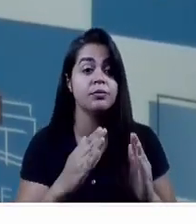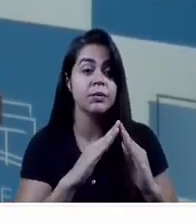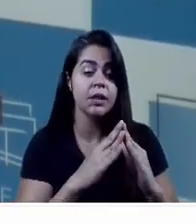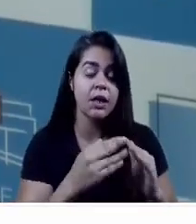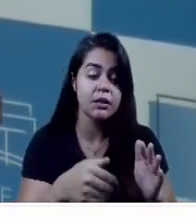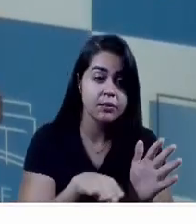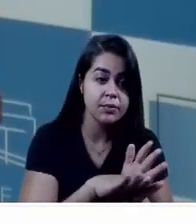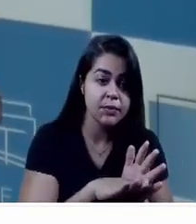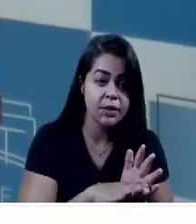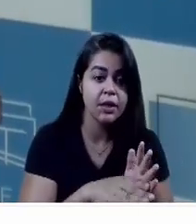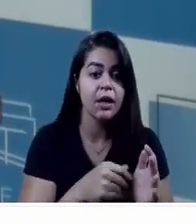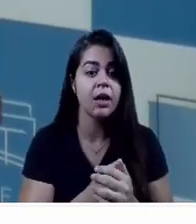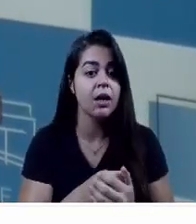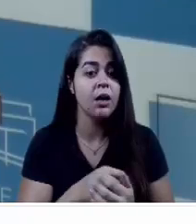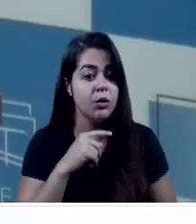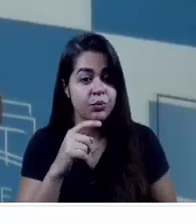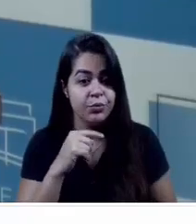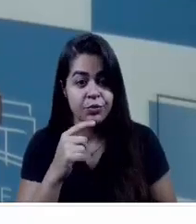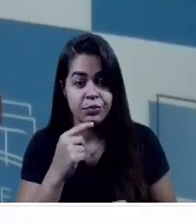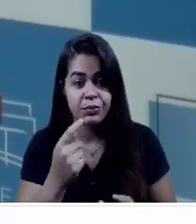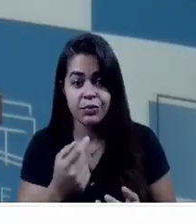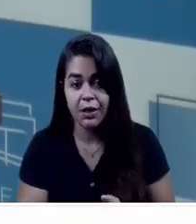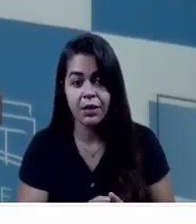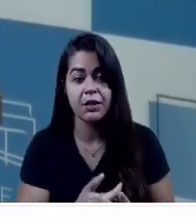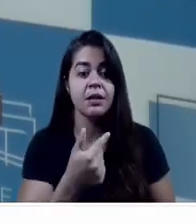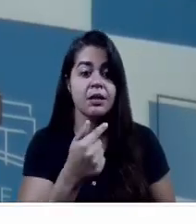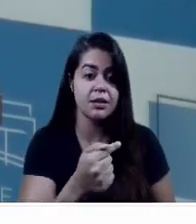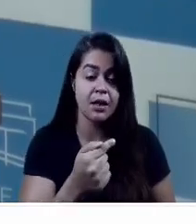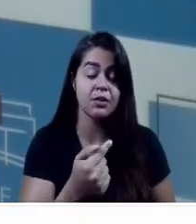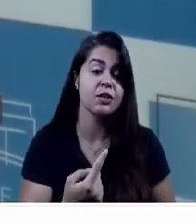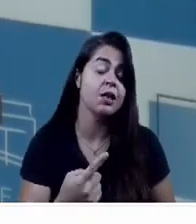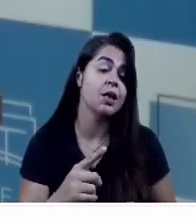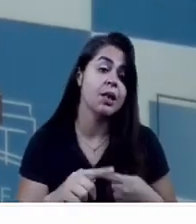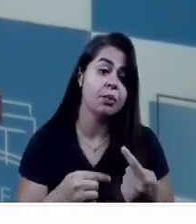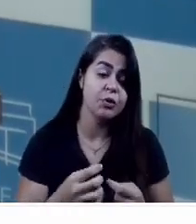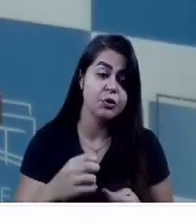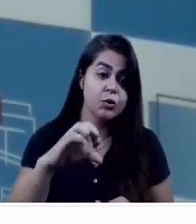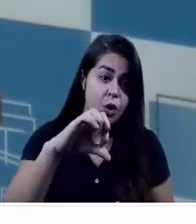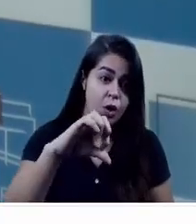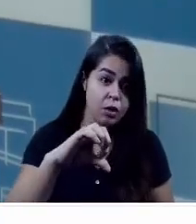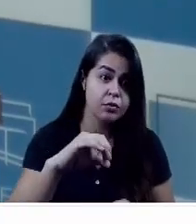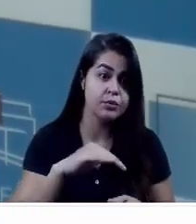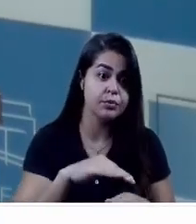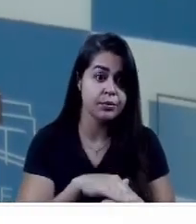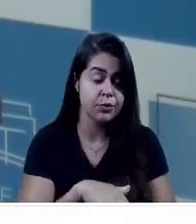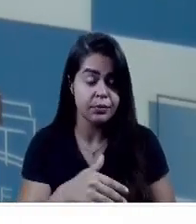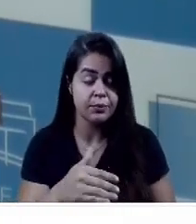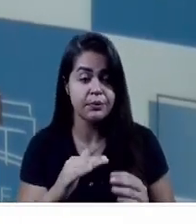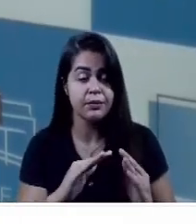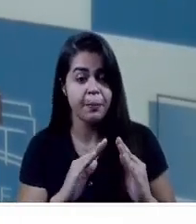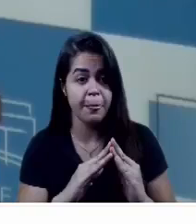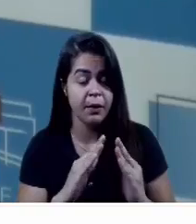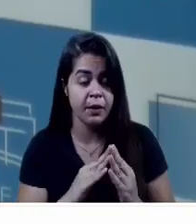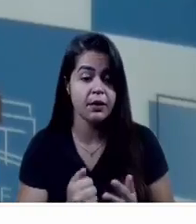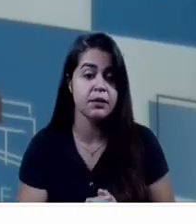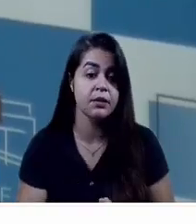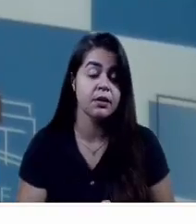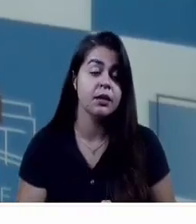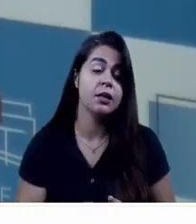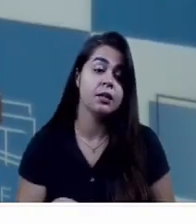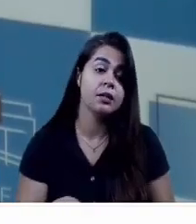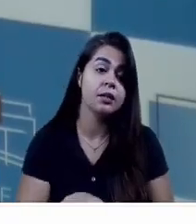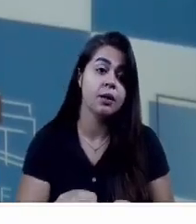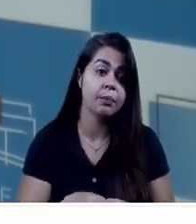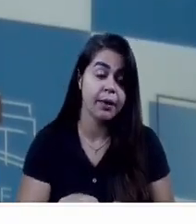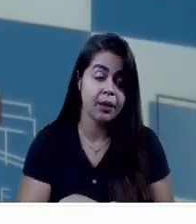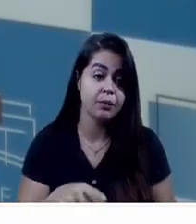das 9 para casa. E com isso, com certeza, a população pagante vai parando de usar o ônibus, porque não é mais